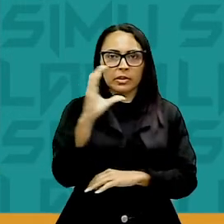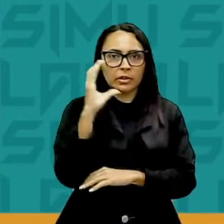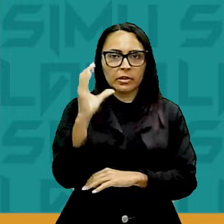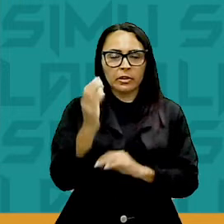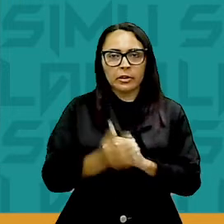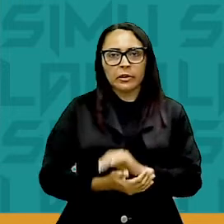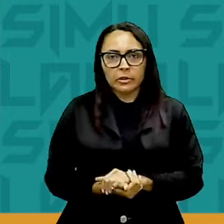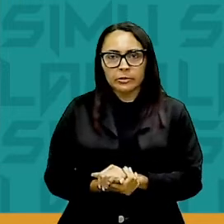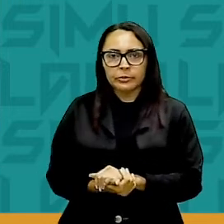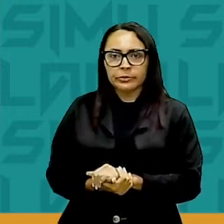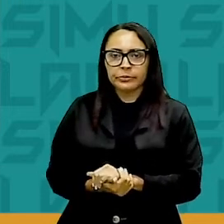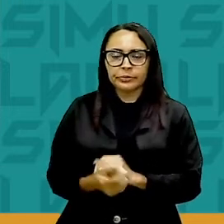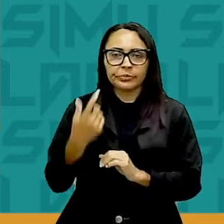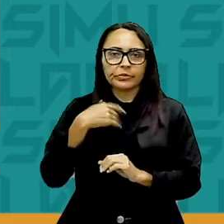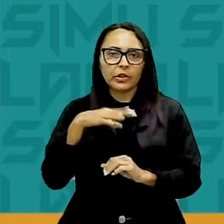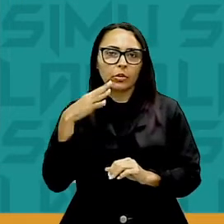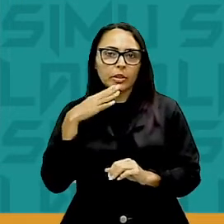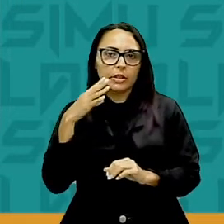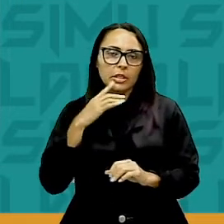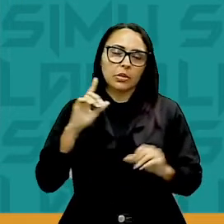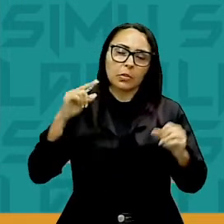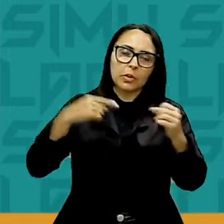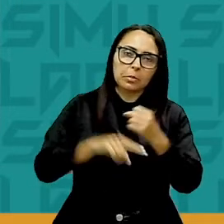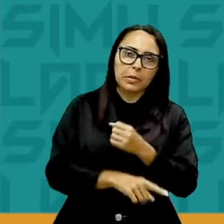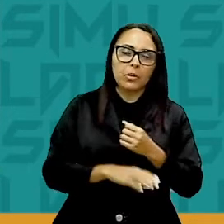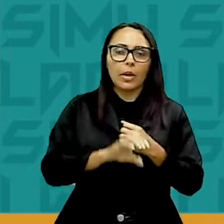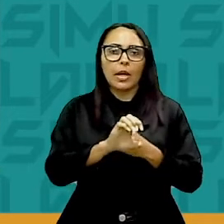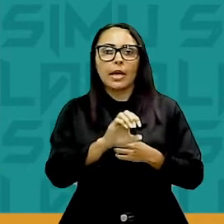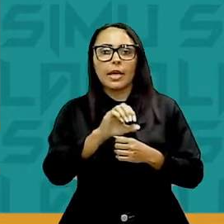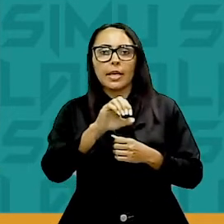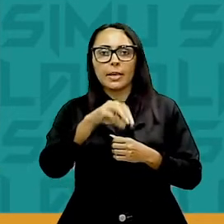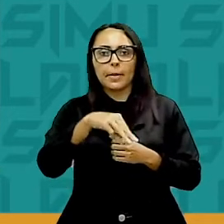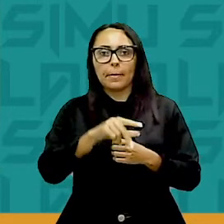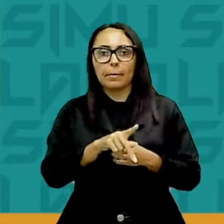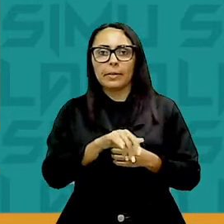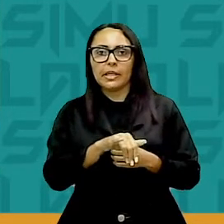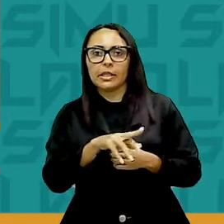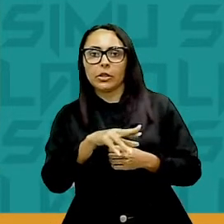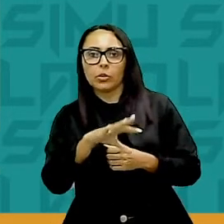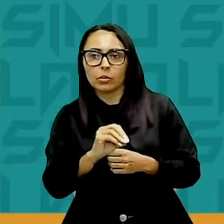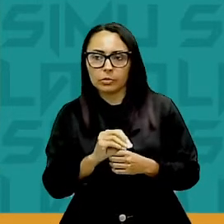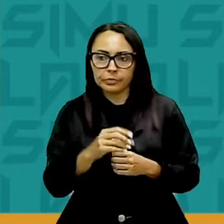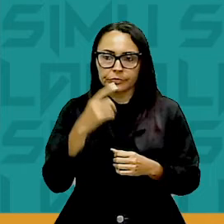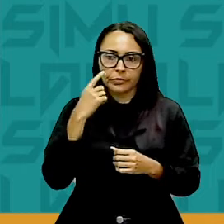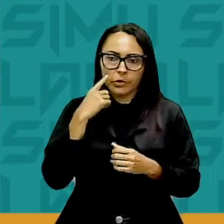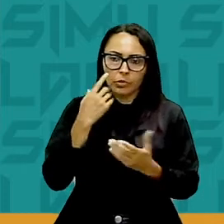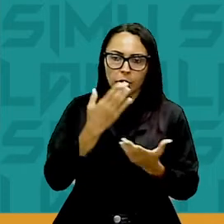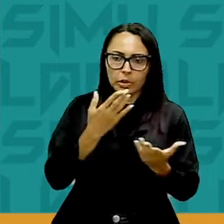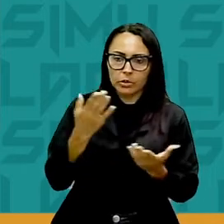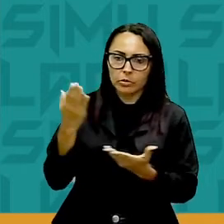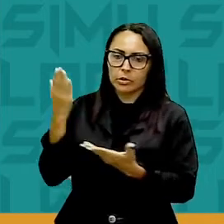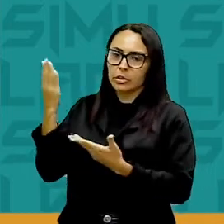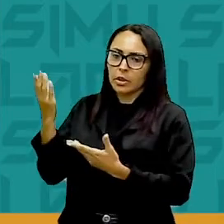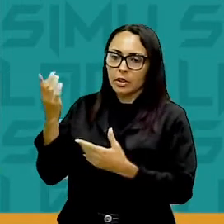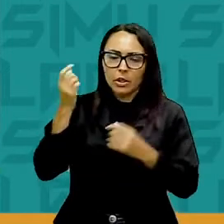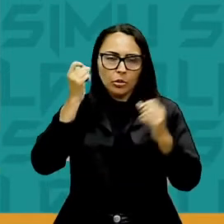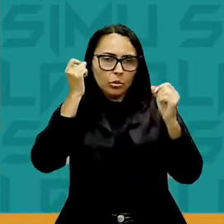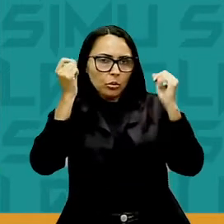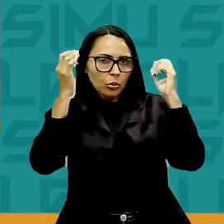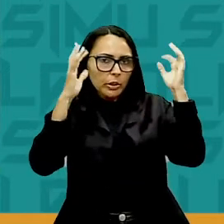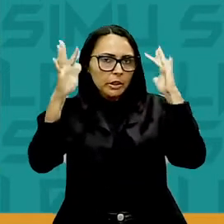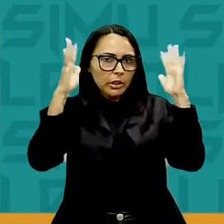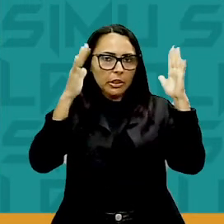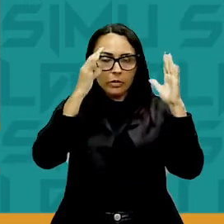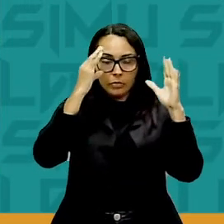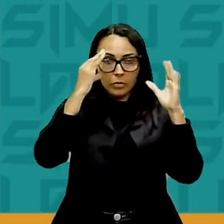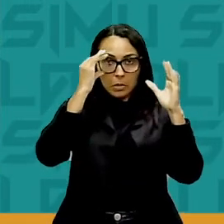vamos chamar isso de conhecimento empírico, também conhecido como intuitivo, por exemplo, senso